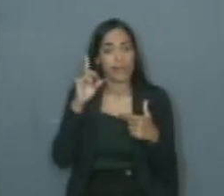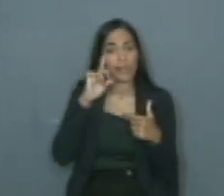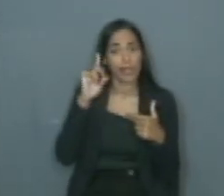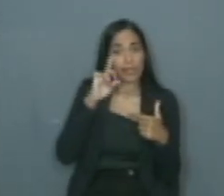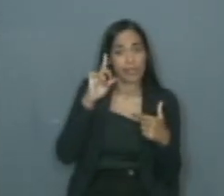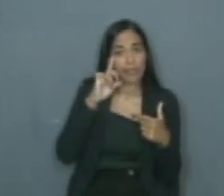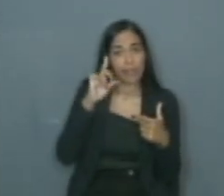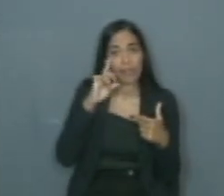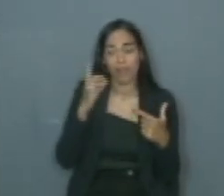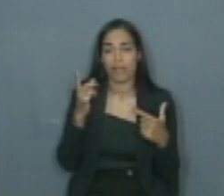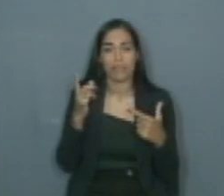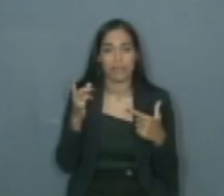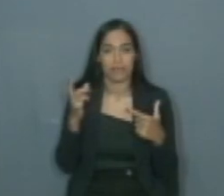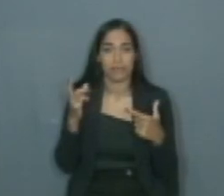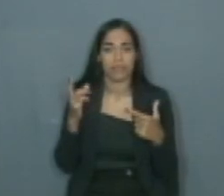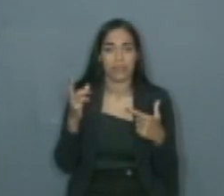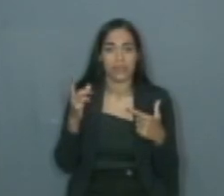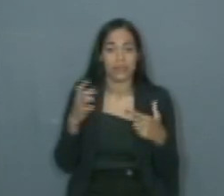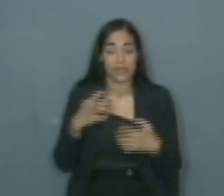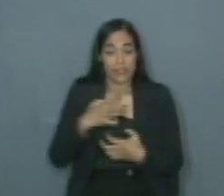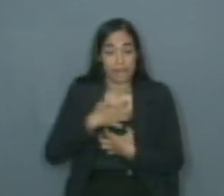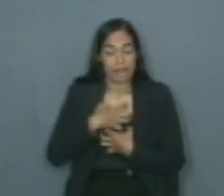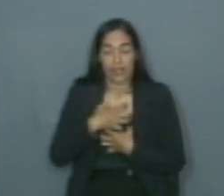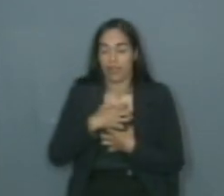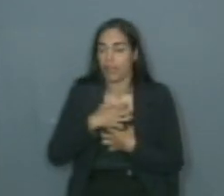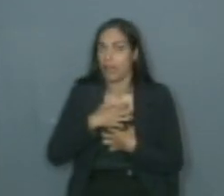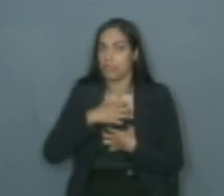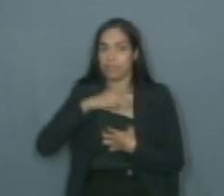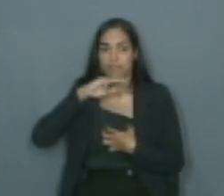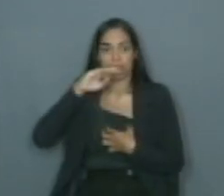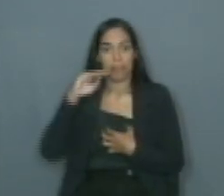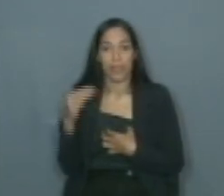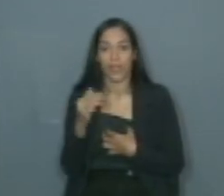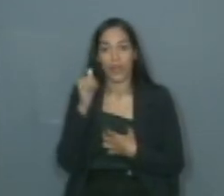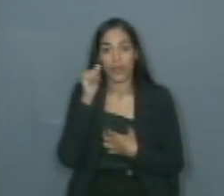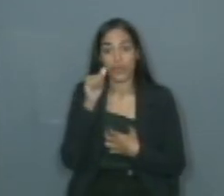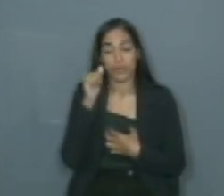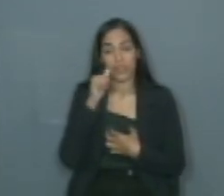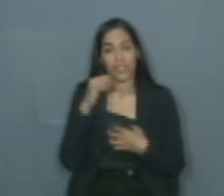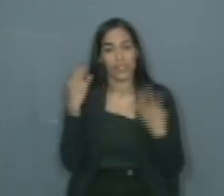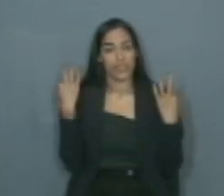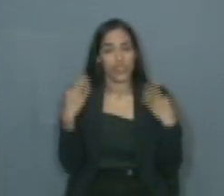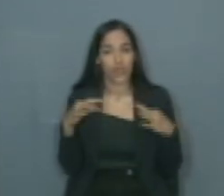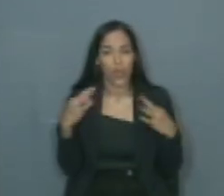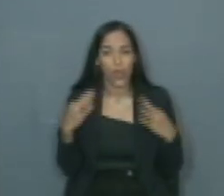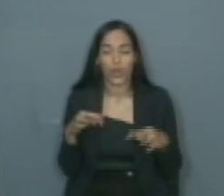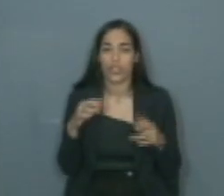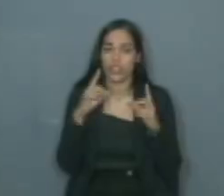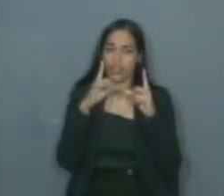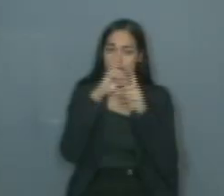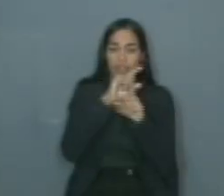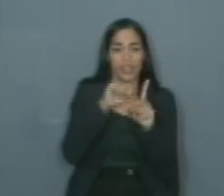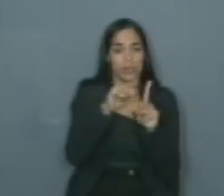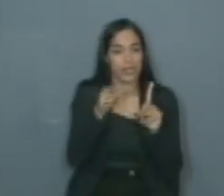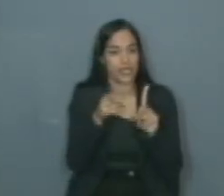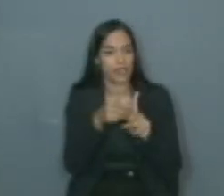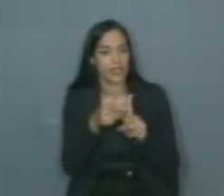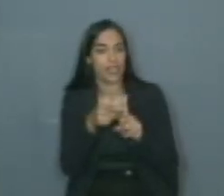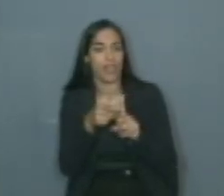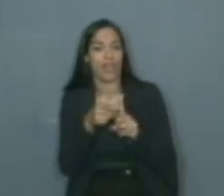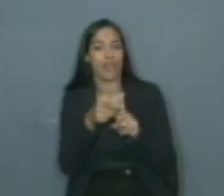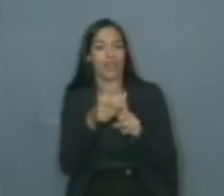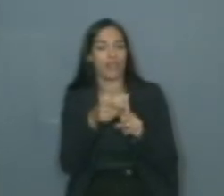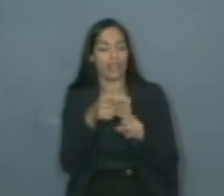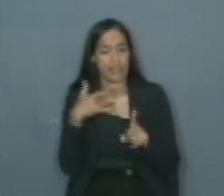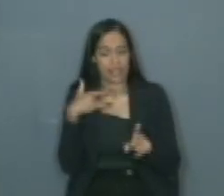e, pasmem os senhores, afeta milhões de mulheres. Dores intensas, dificuldades para engravidar, compromete a saúde não